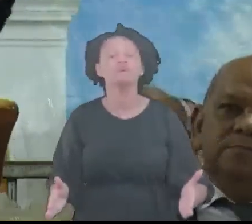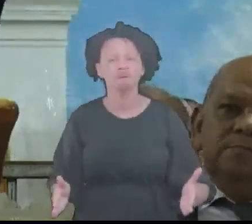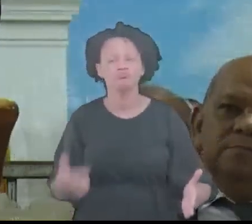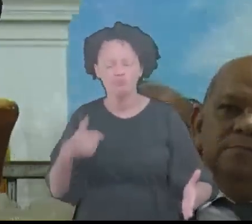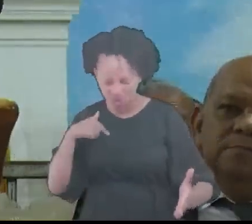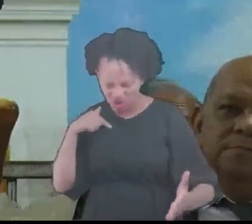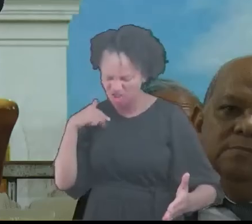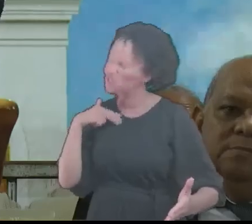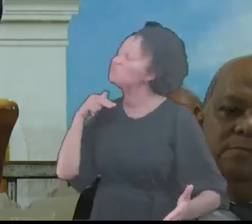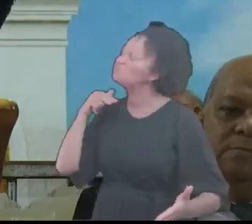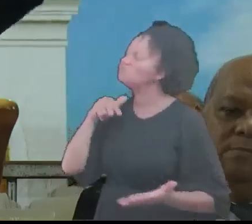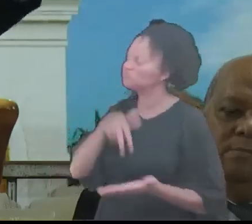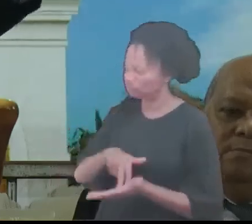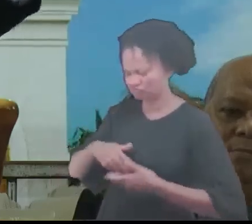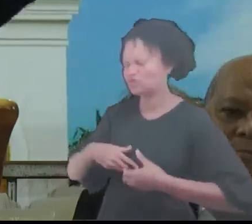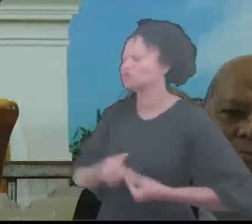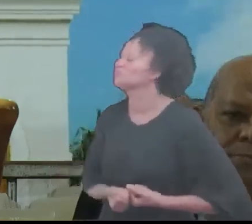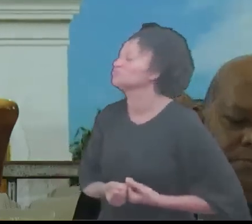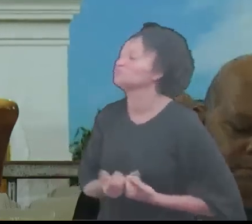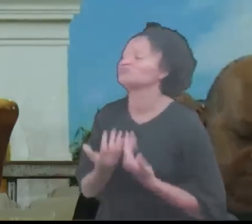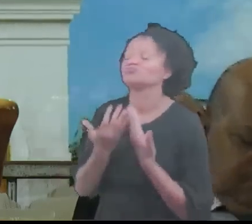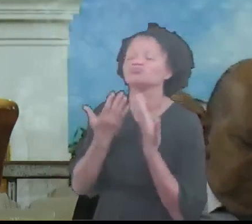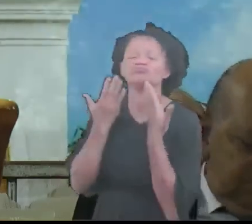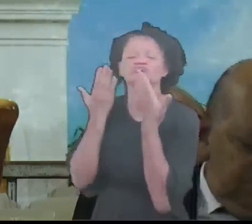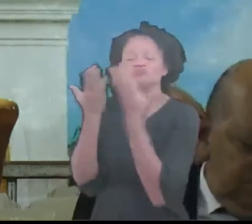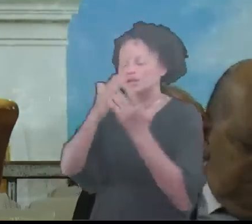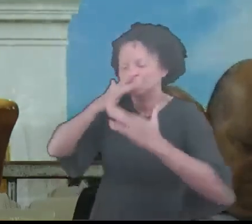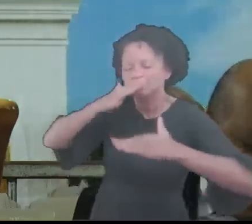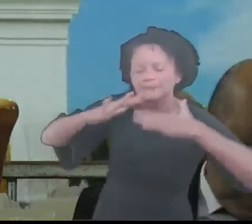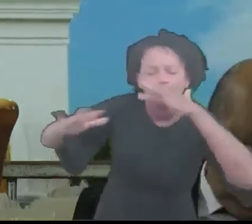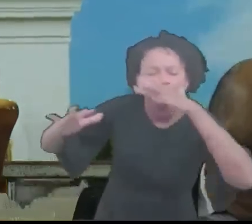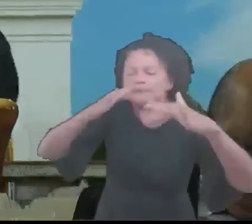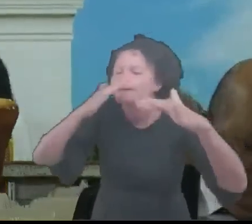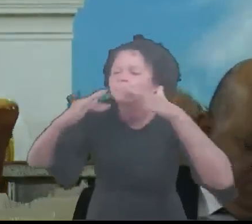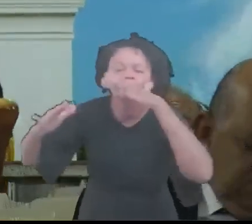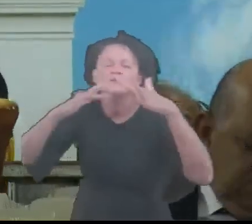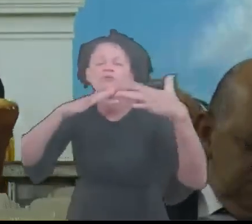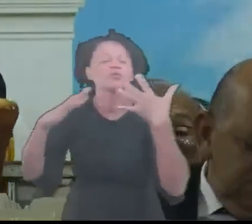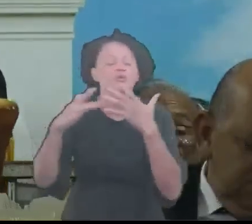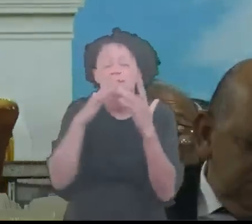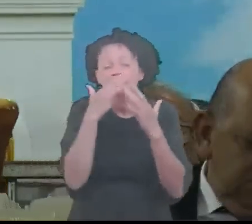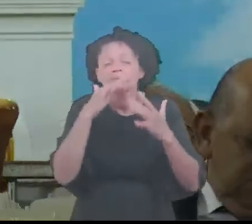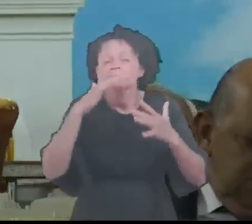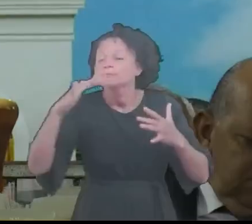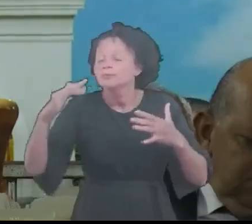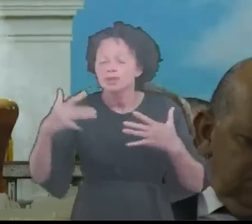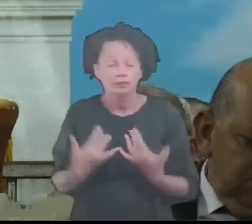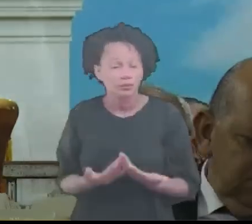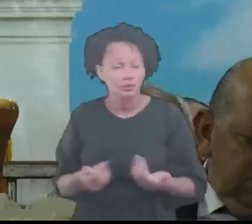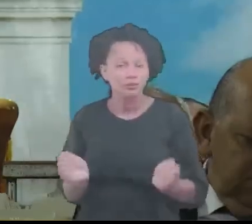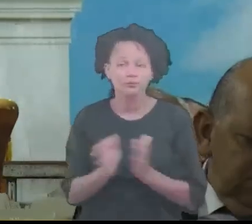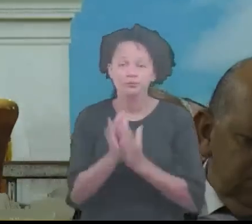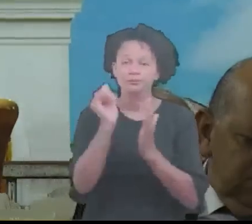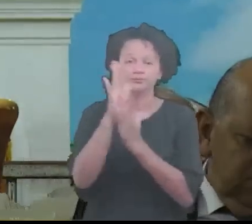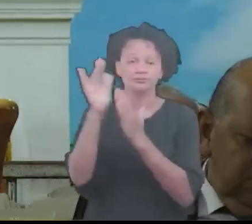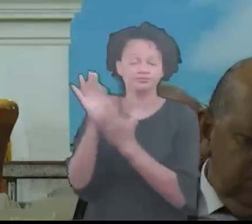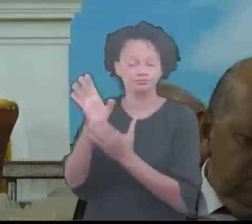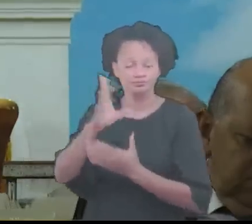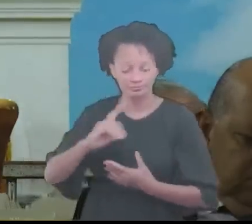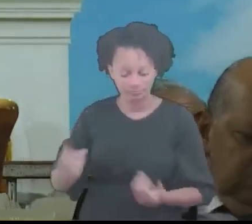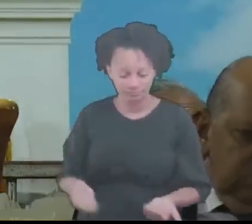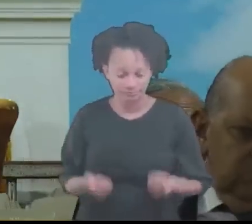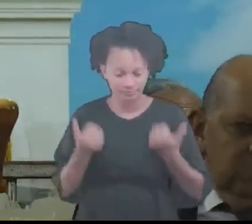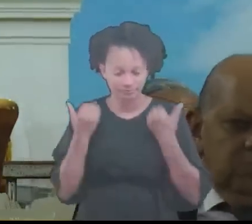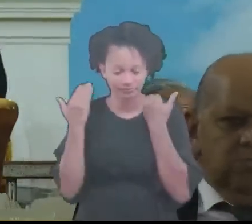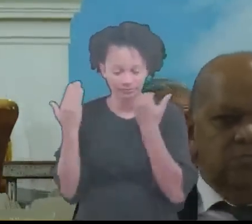estou oferecendo o meu nardo exala o perfume. Louvado seja Deus. Irmão, ofereça